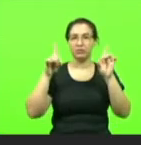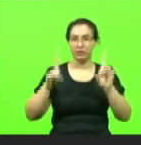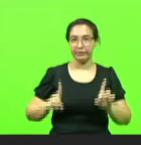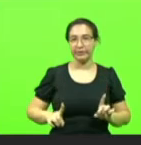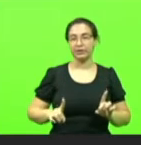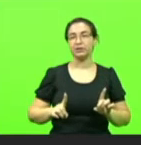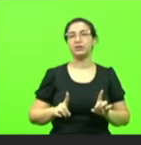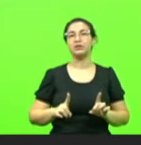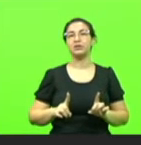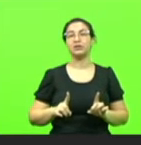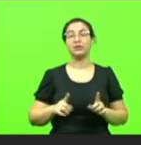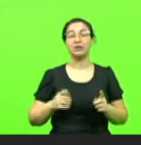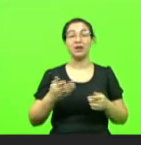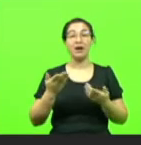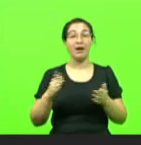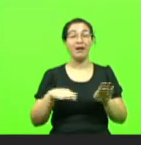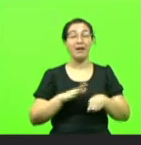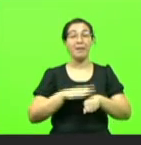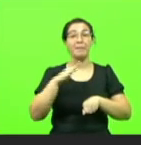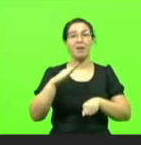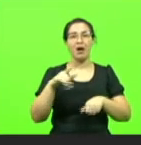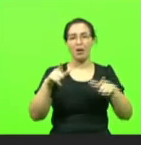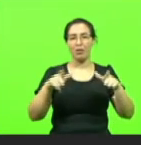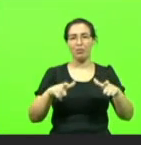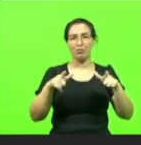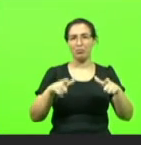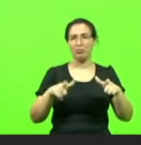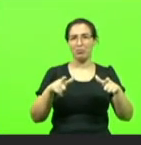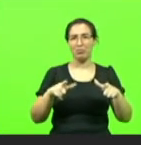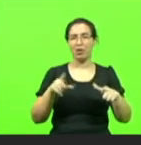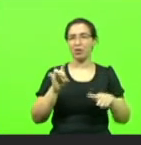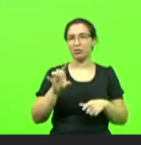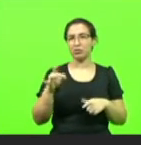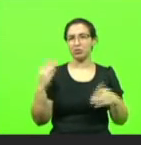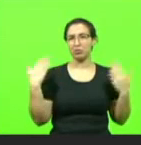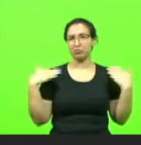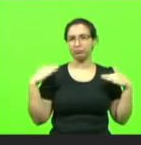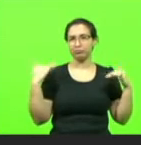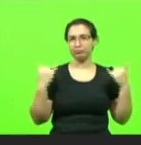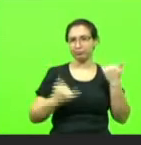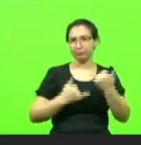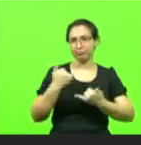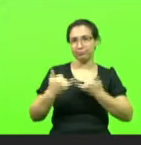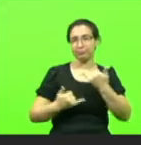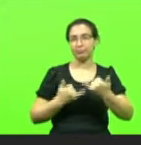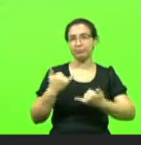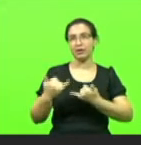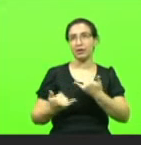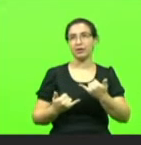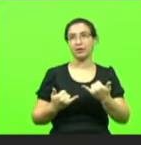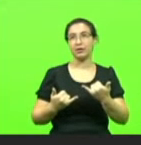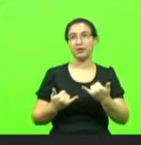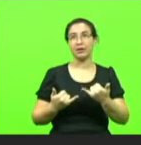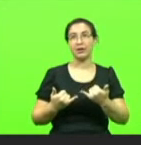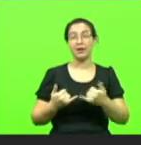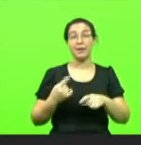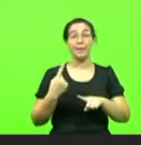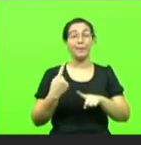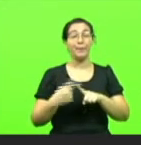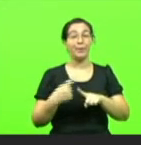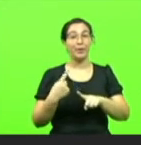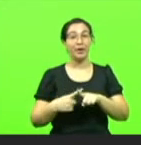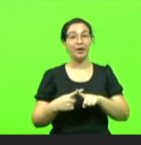o parquinho vai além de um local para lazer já já que